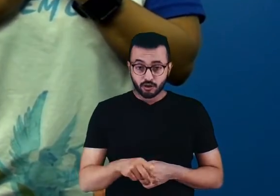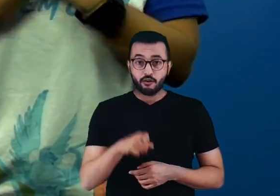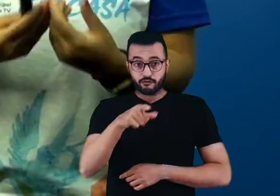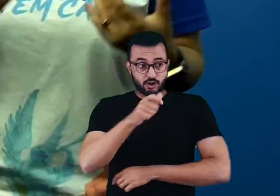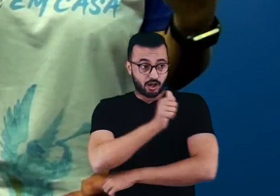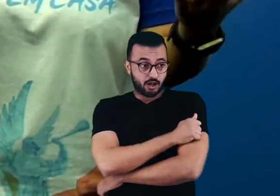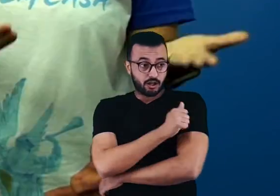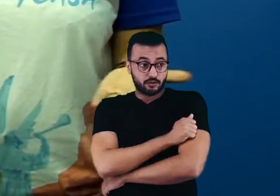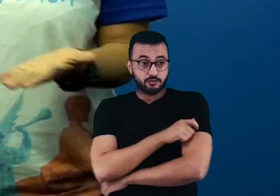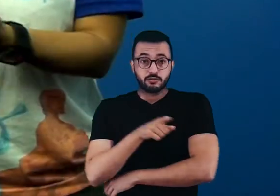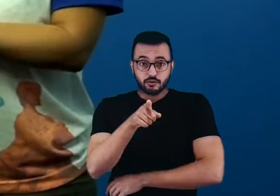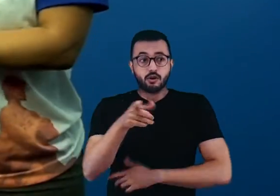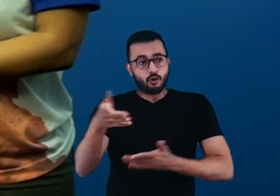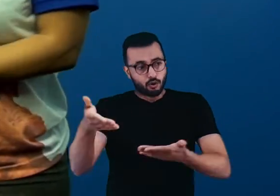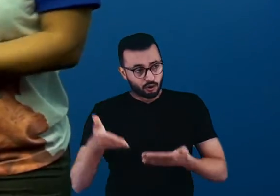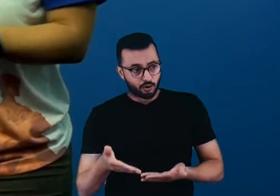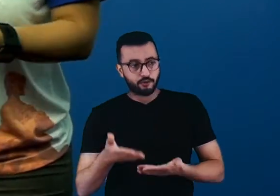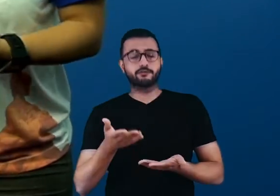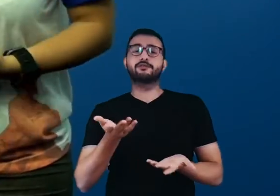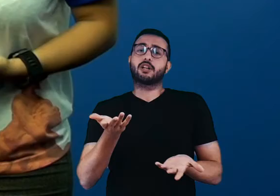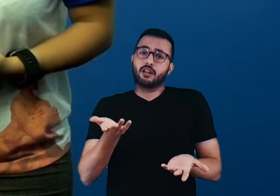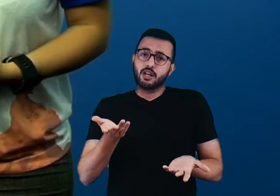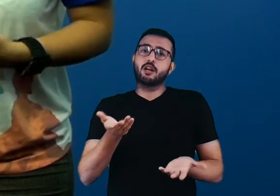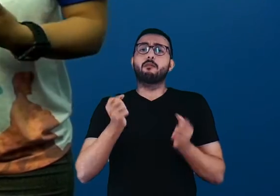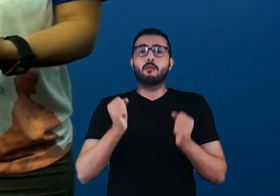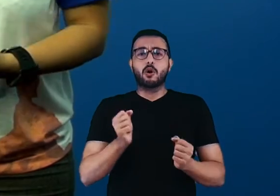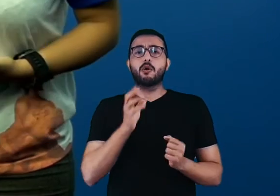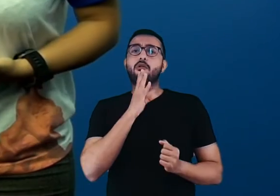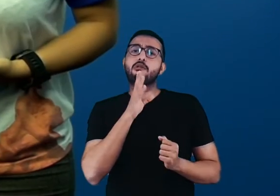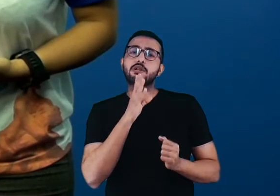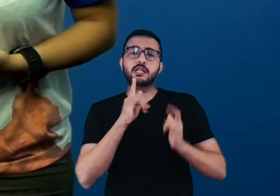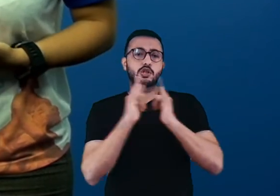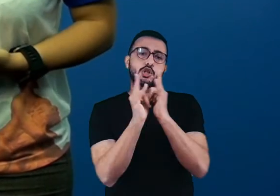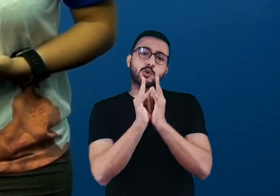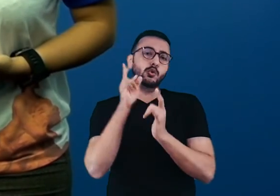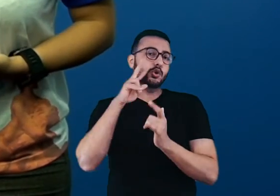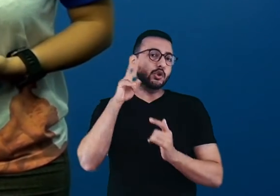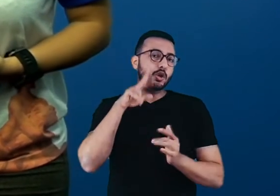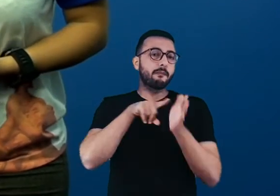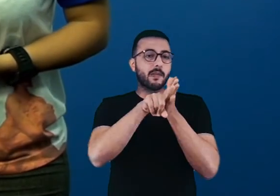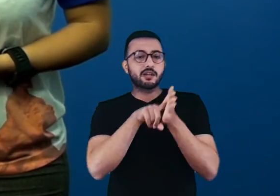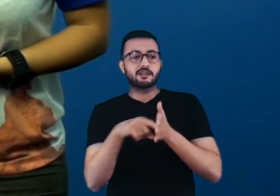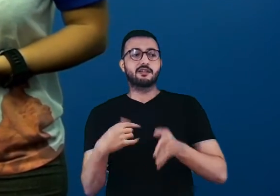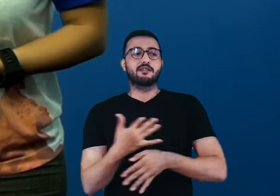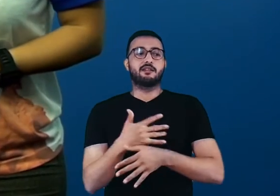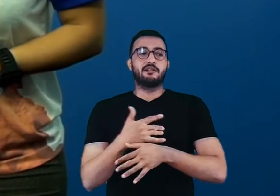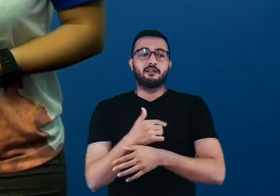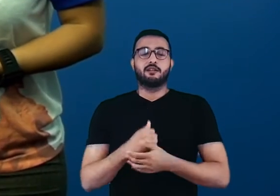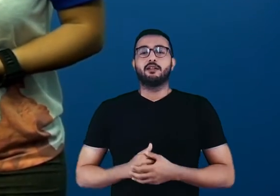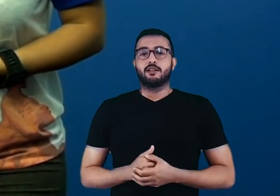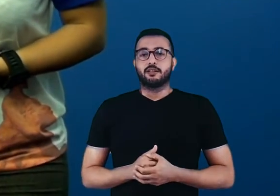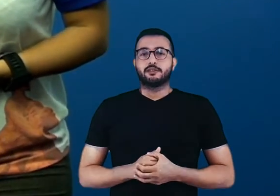aluno nosso, né? Convido a vocês a conhecer o Instituto Histórico e pesquisar sobre a sua cidade.